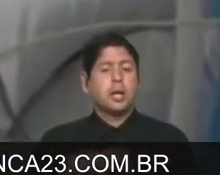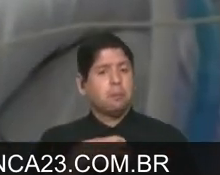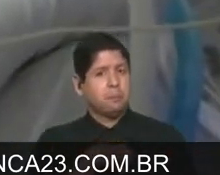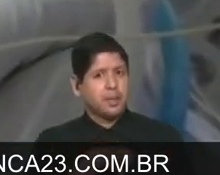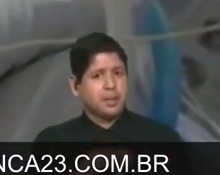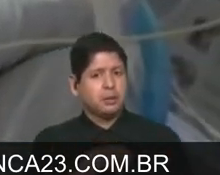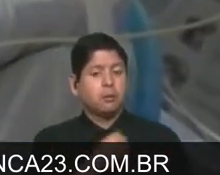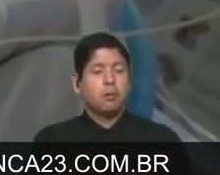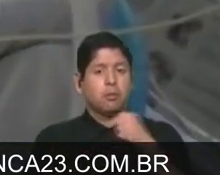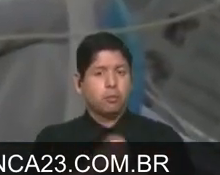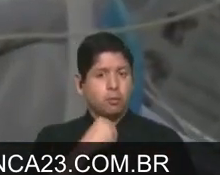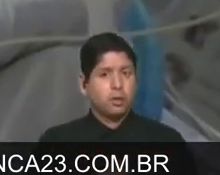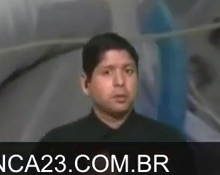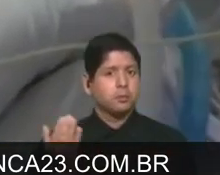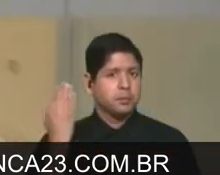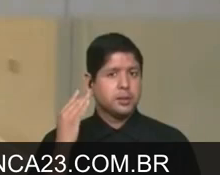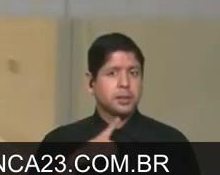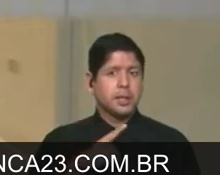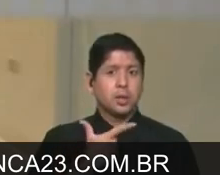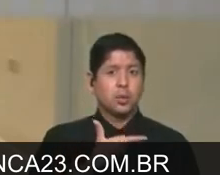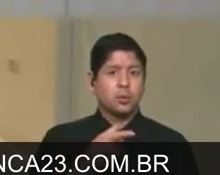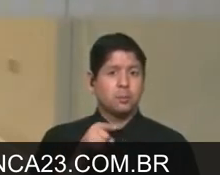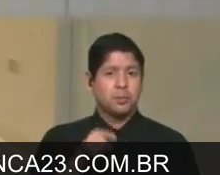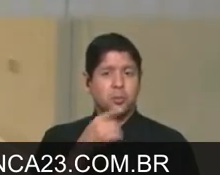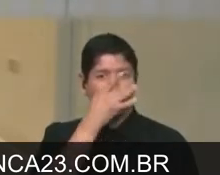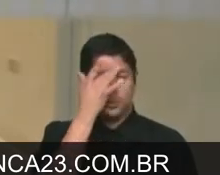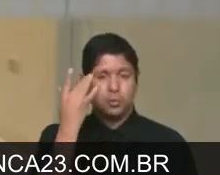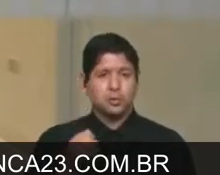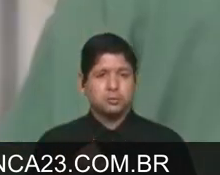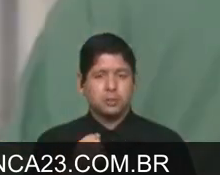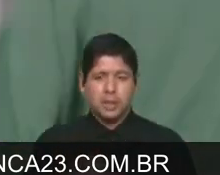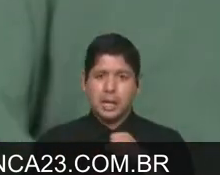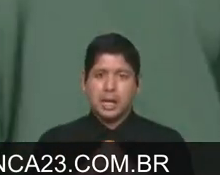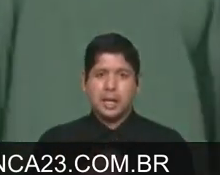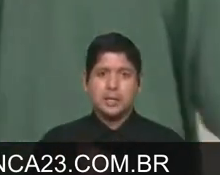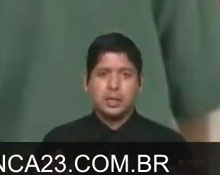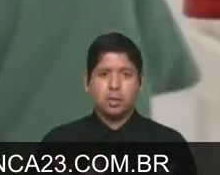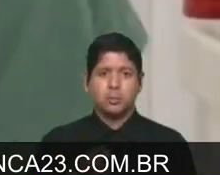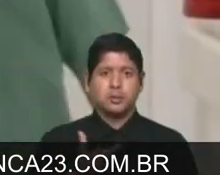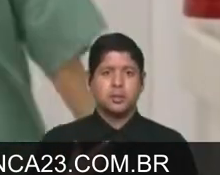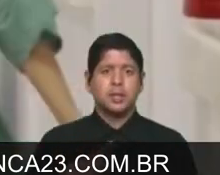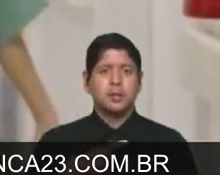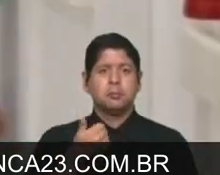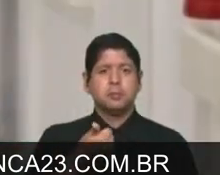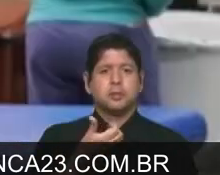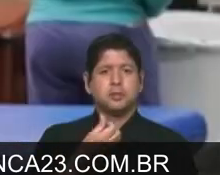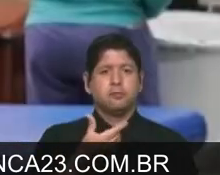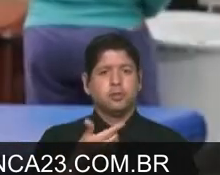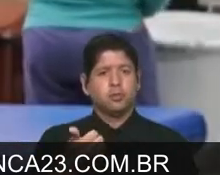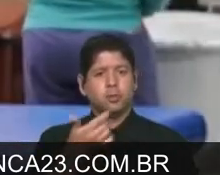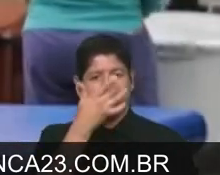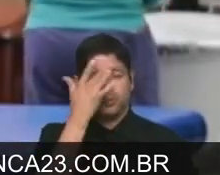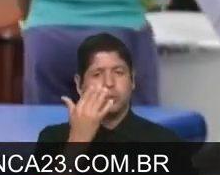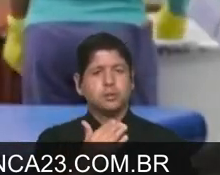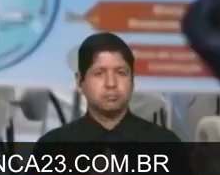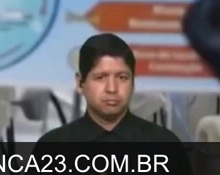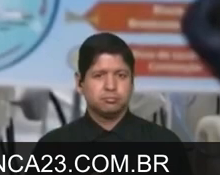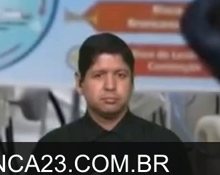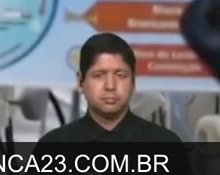ano passado, foram 2 mil pessoas. Neste ano, já são 1.621. E também